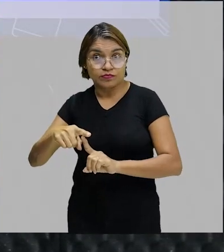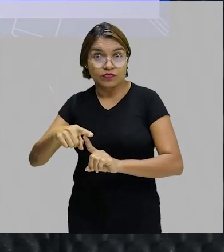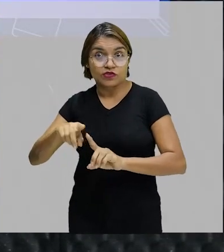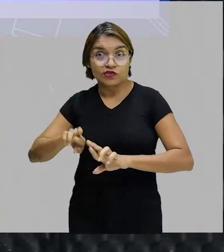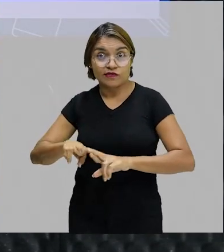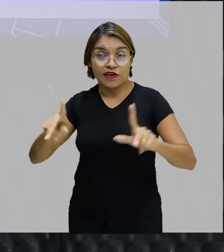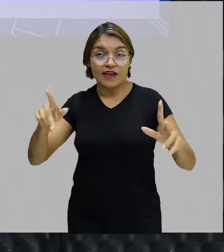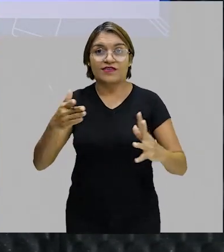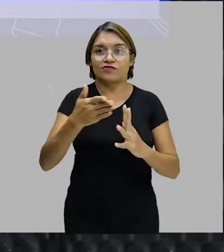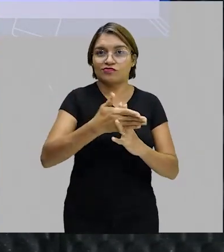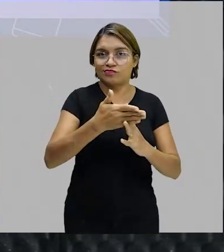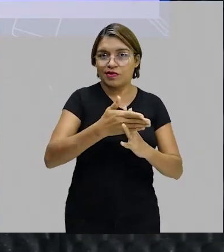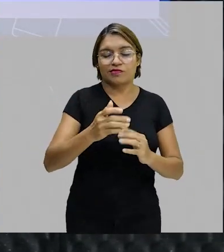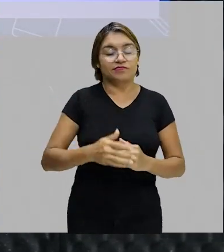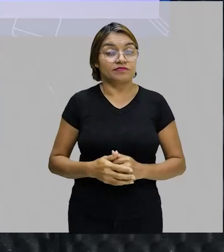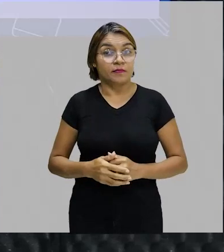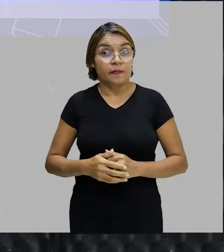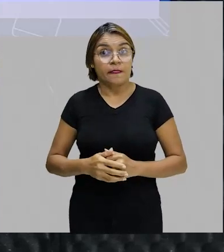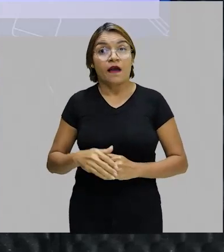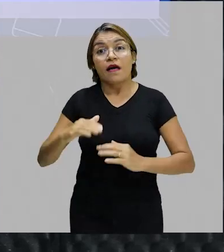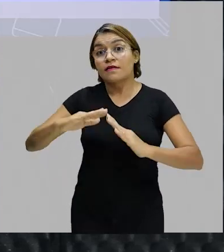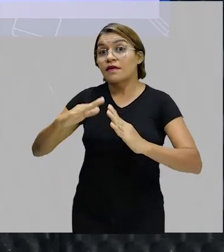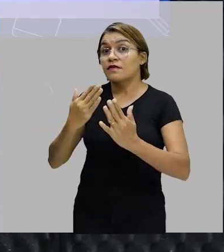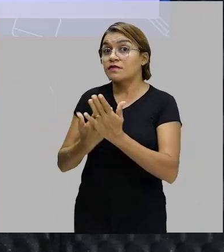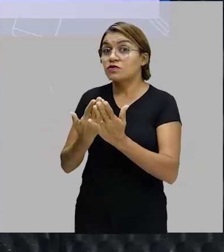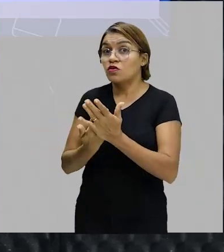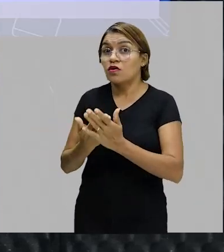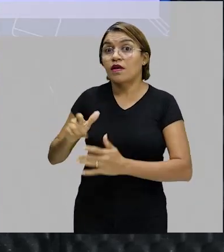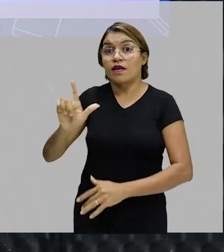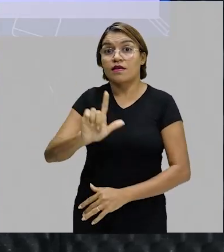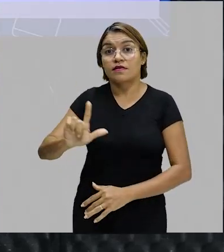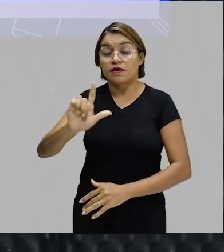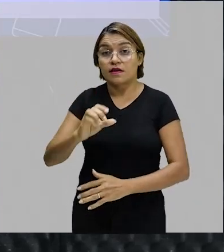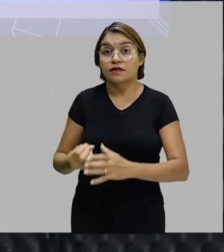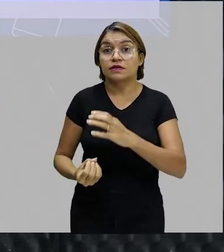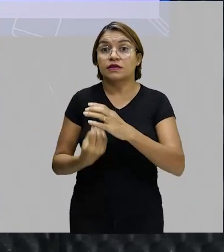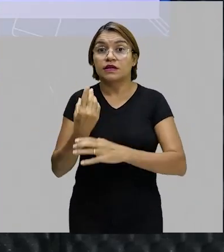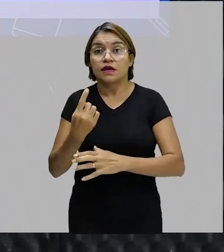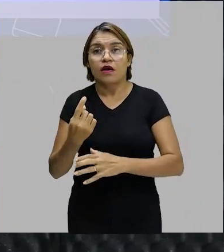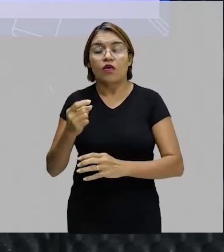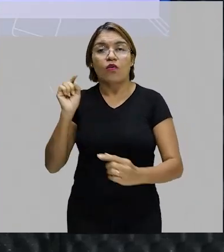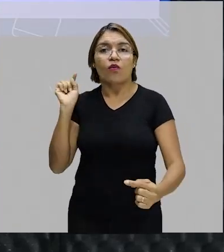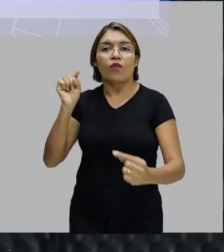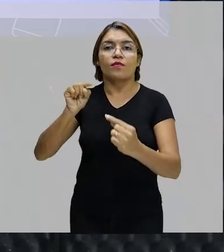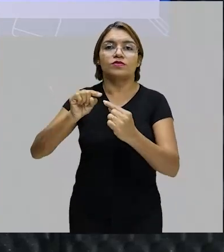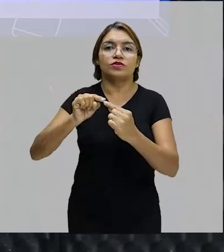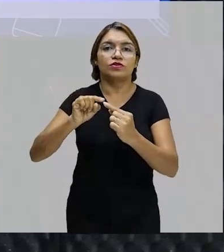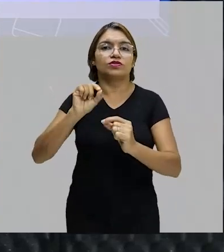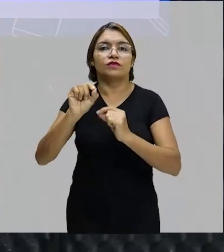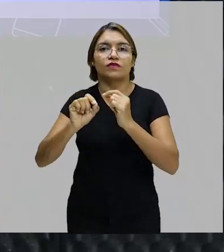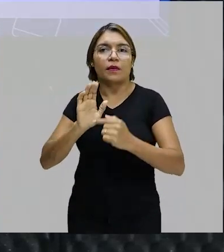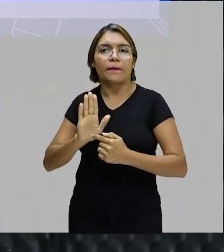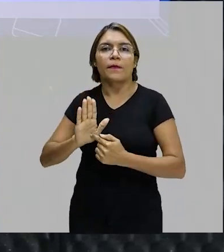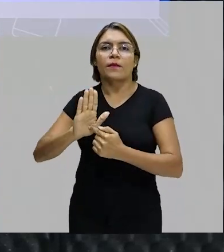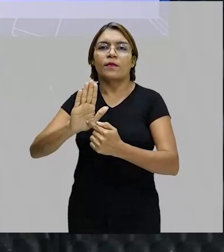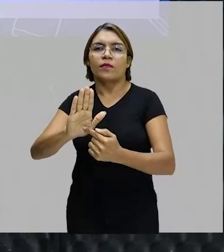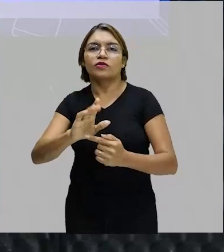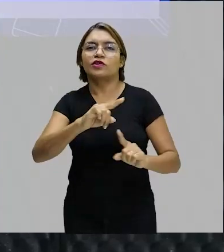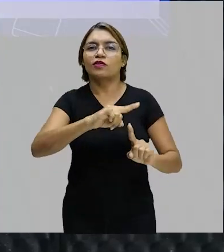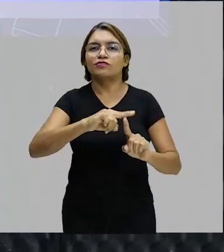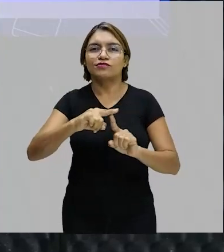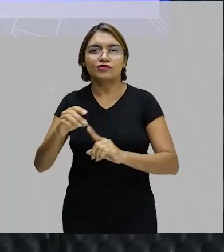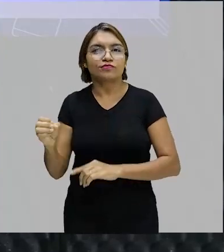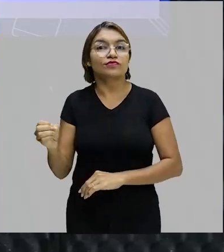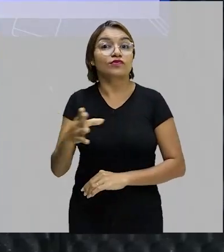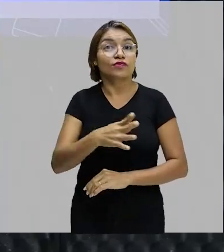o barroco. Uma escola literária, geralmente ela nasce já nessa intenção de querer trazer um novo estilo, de